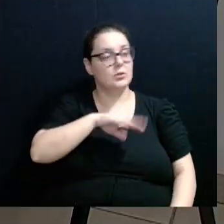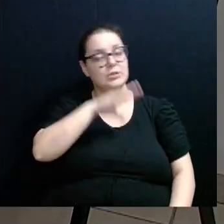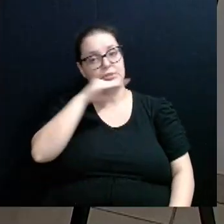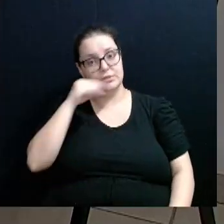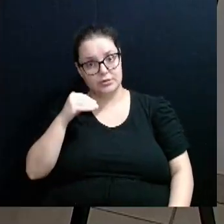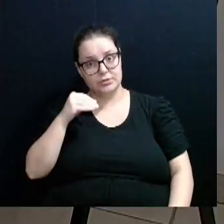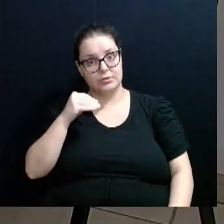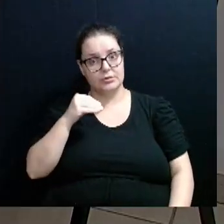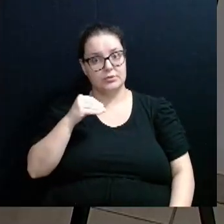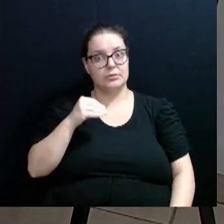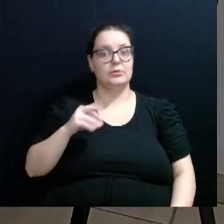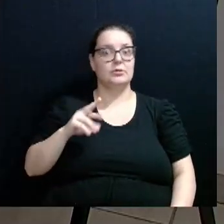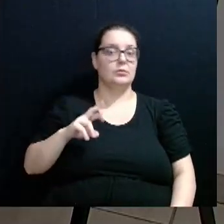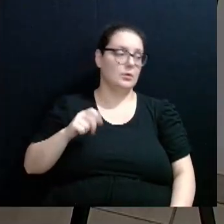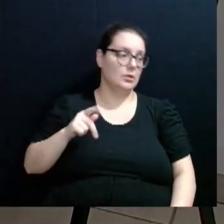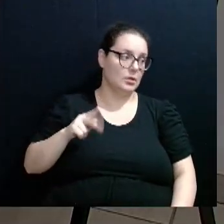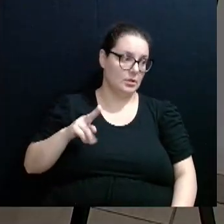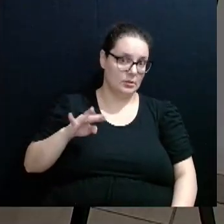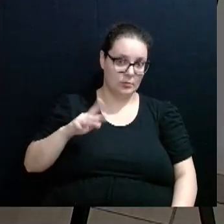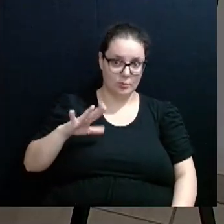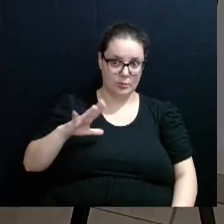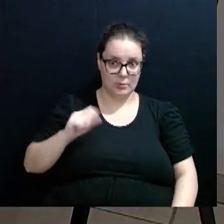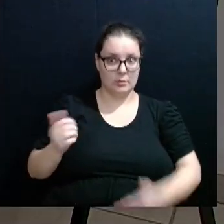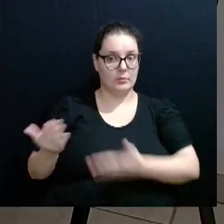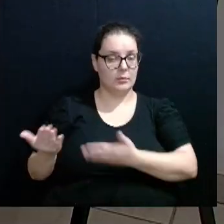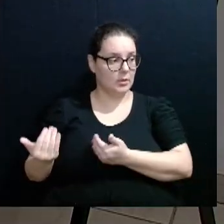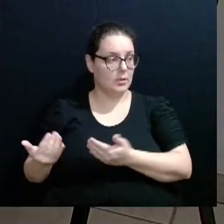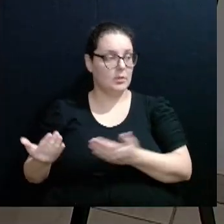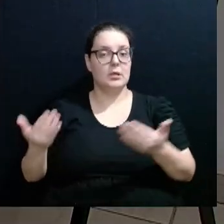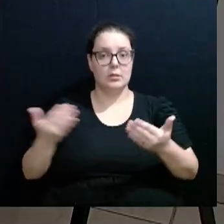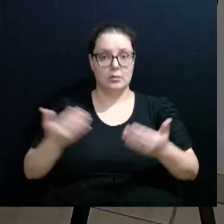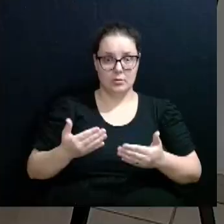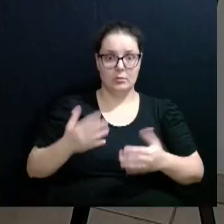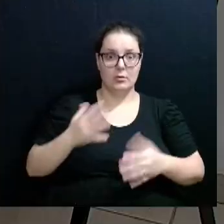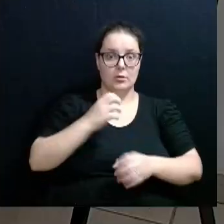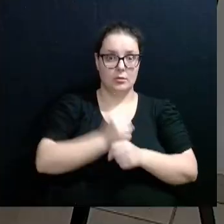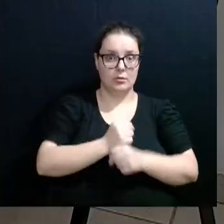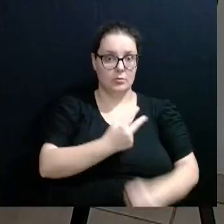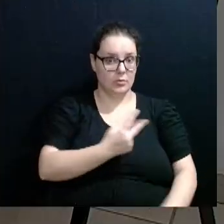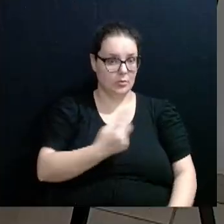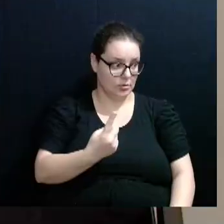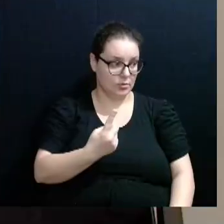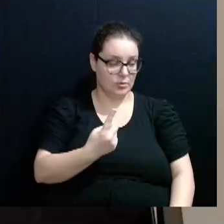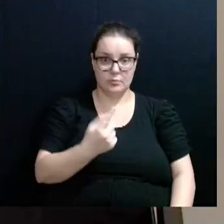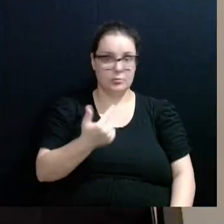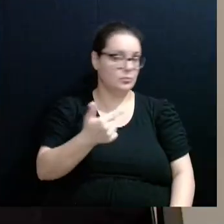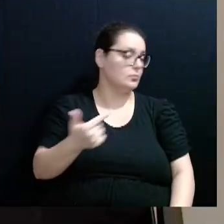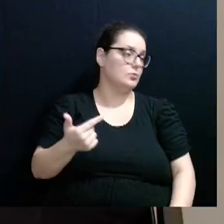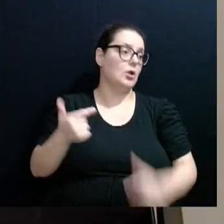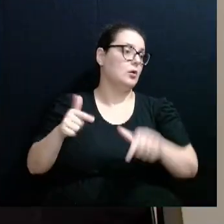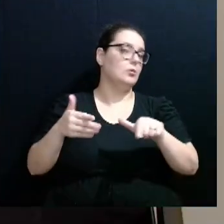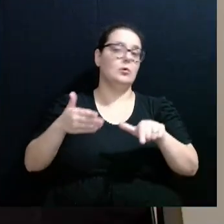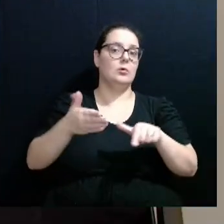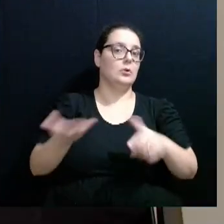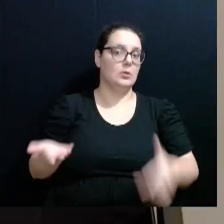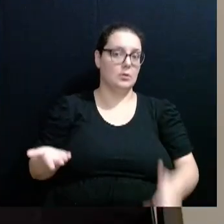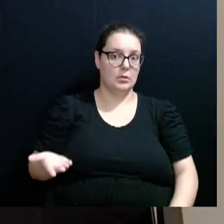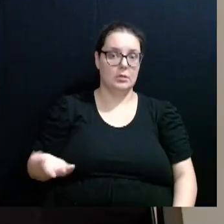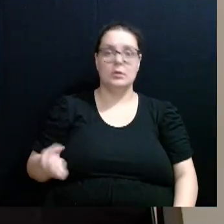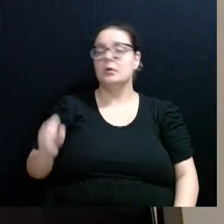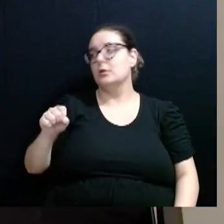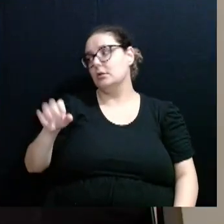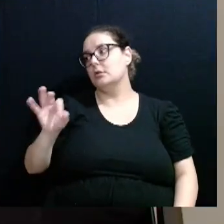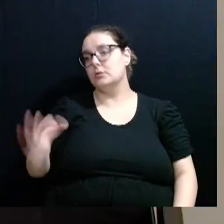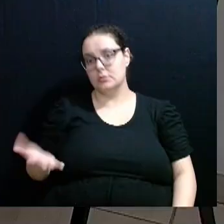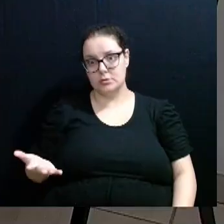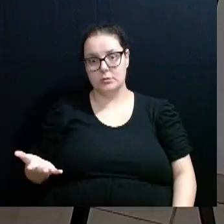República para jovens. Isso. E agora, completados 21 anos, não tem em tese, para onde ir. Isso. E eles vão ter,